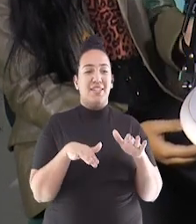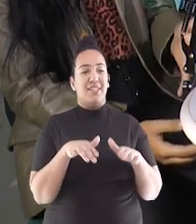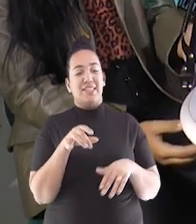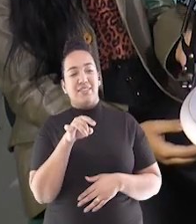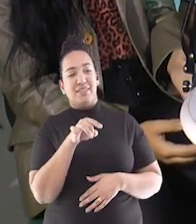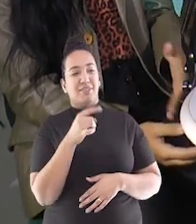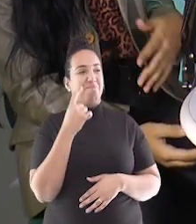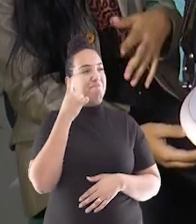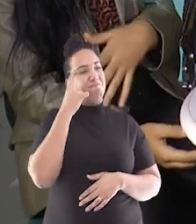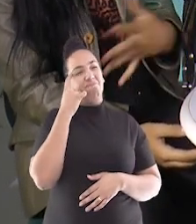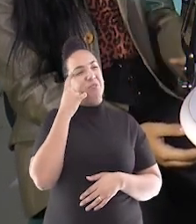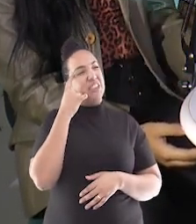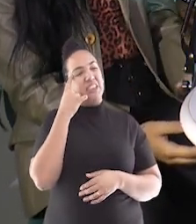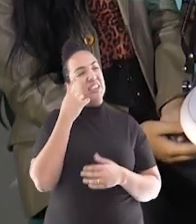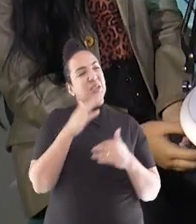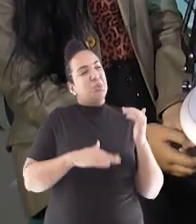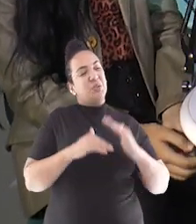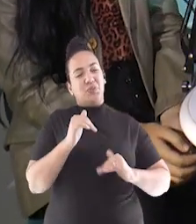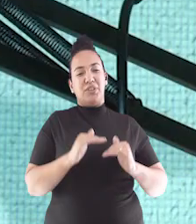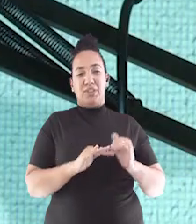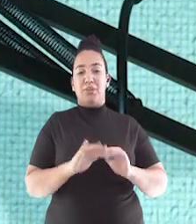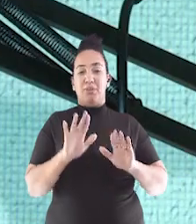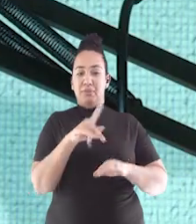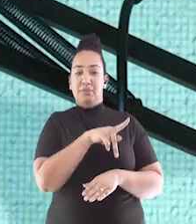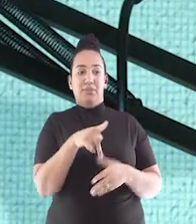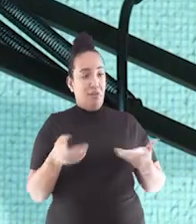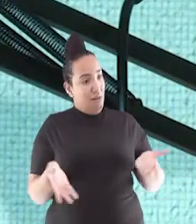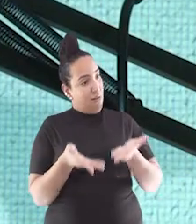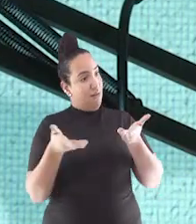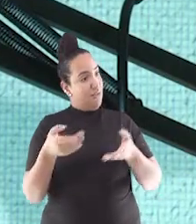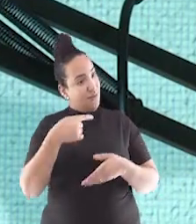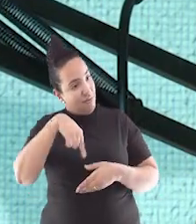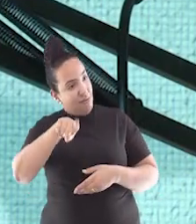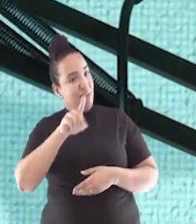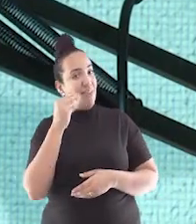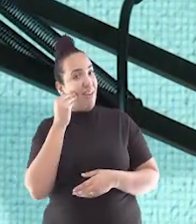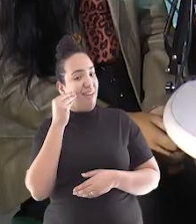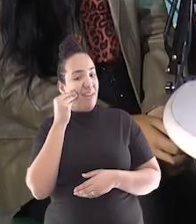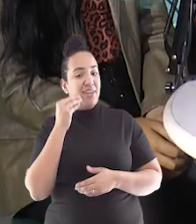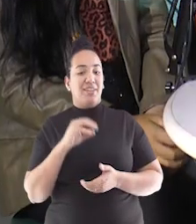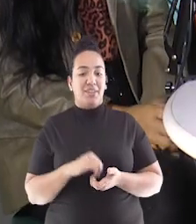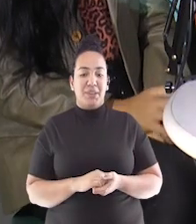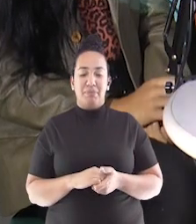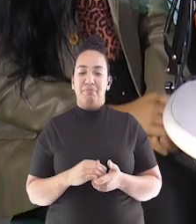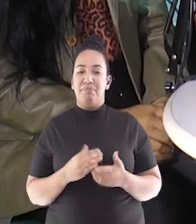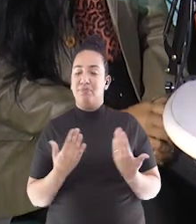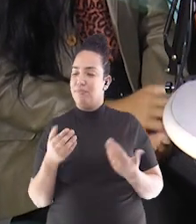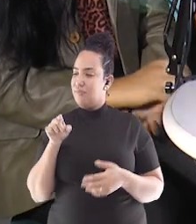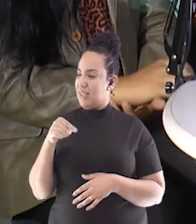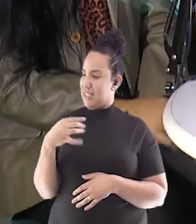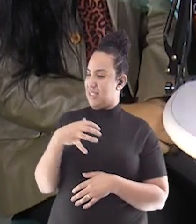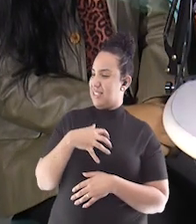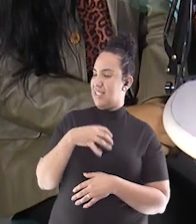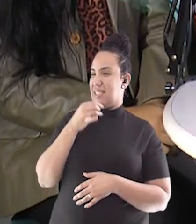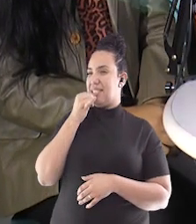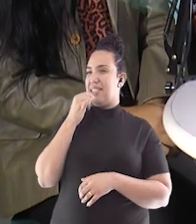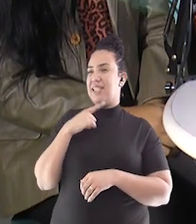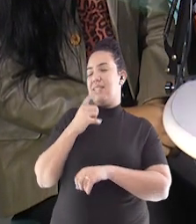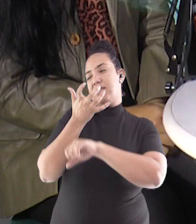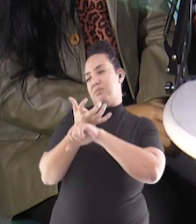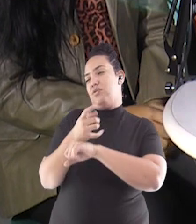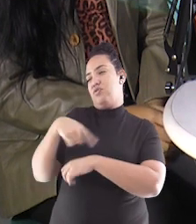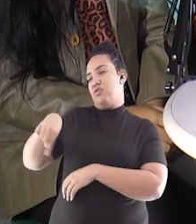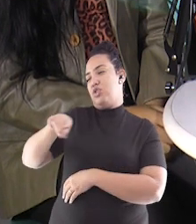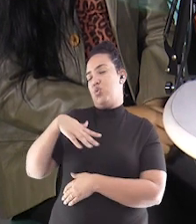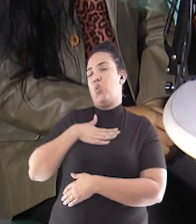te dando incentivo, você Sim. até pensa em outro futuro. Pois é, e sobre isso, inclusive, vocês sentem que vocês têm alguma matéria que vocês